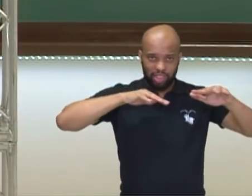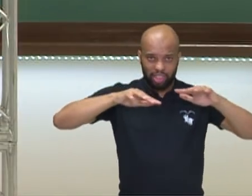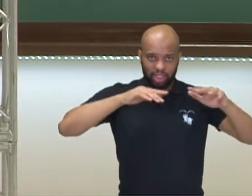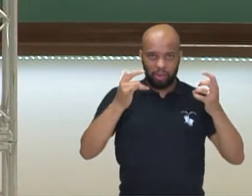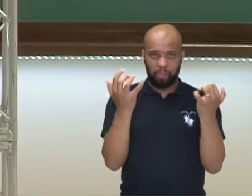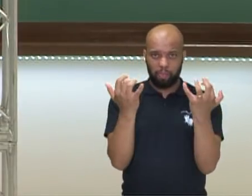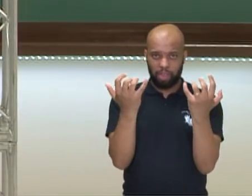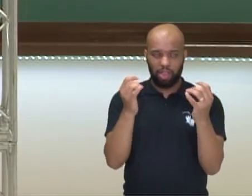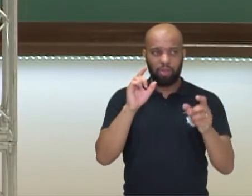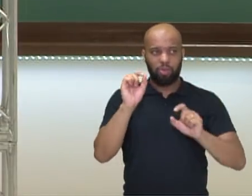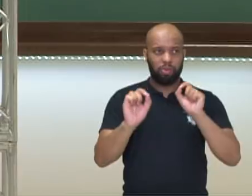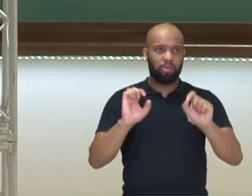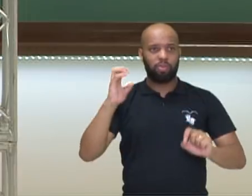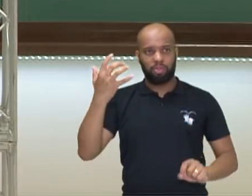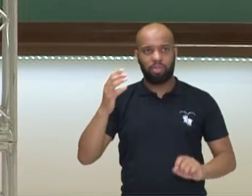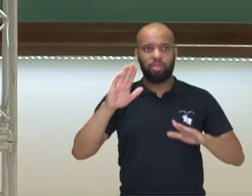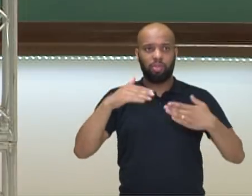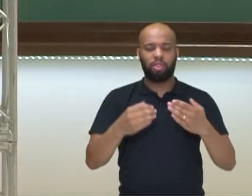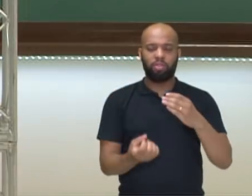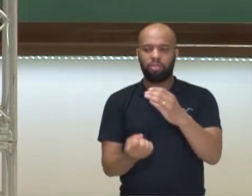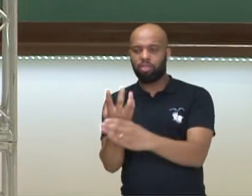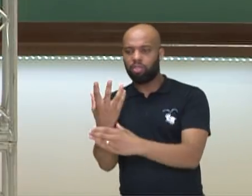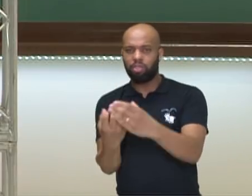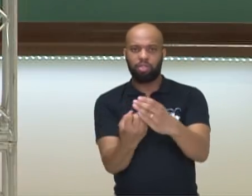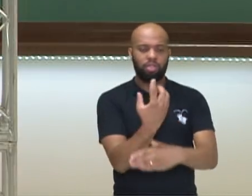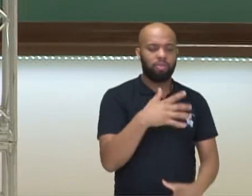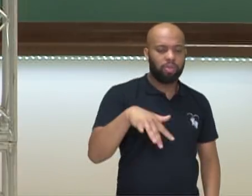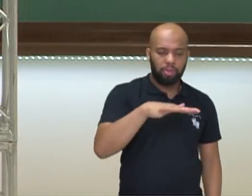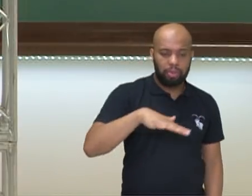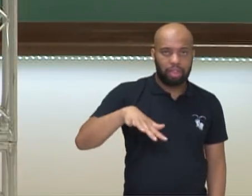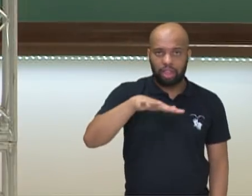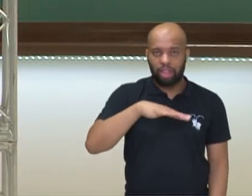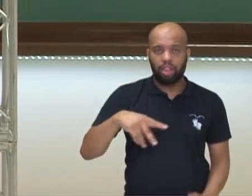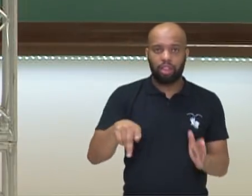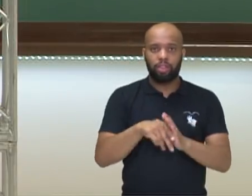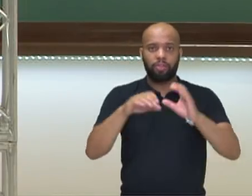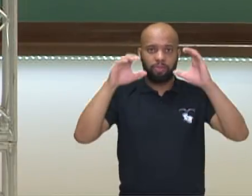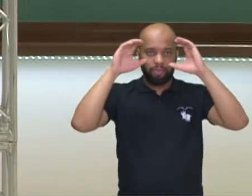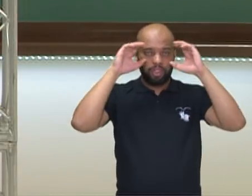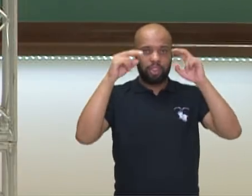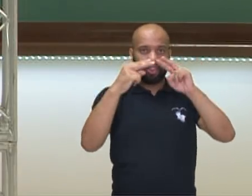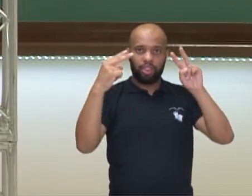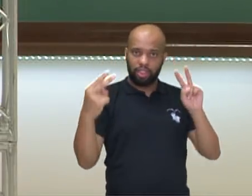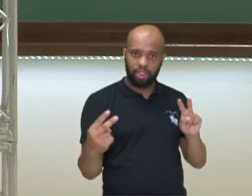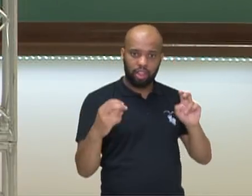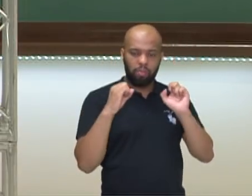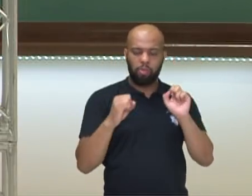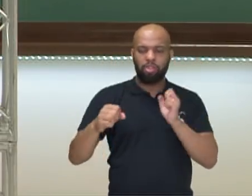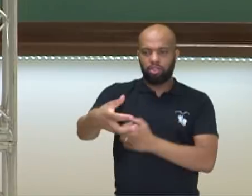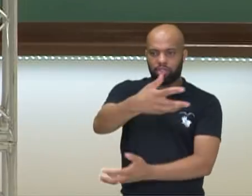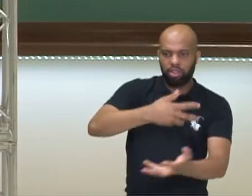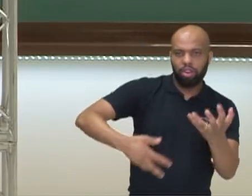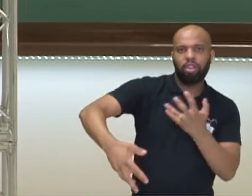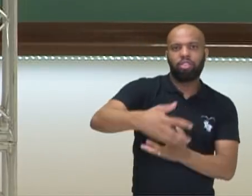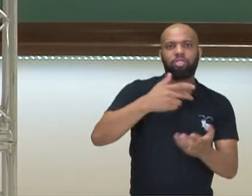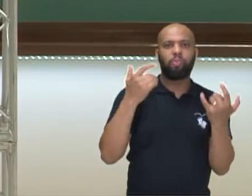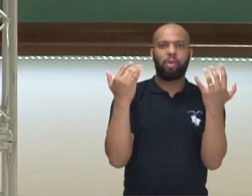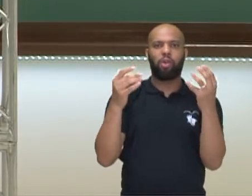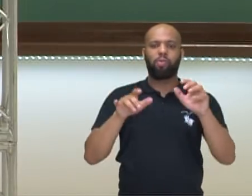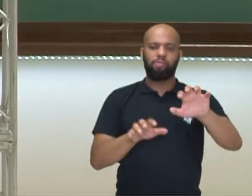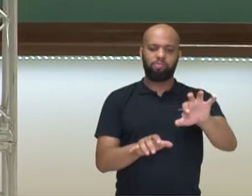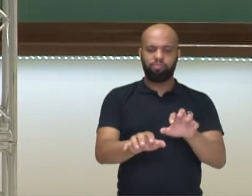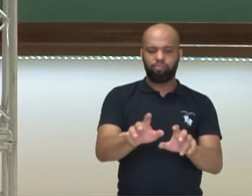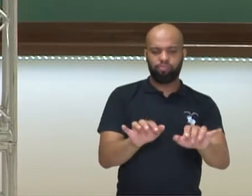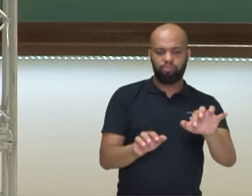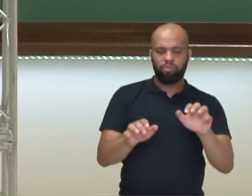mãos, é criado um ambiente de realidade onde ele pode interagir com as suas mãos.